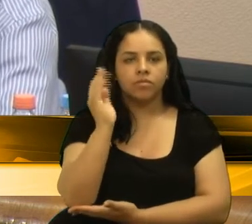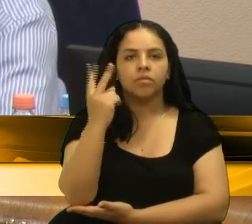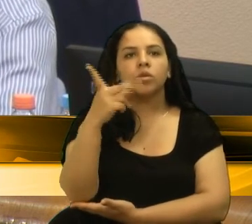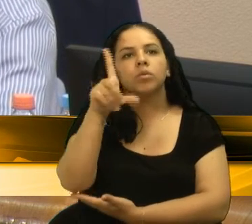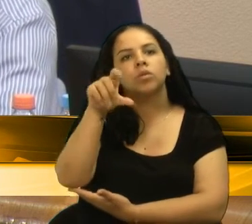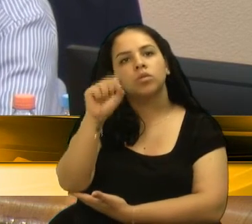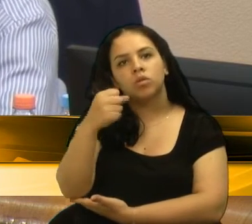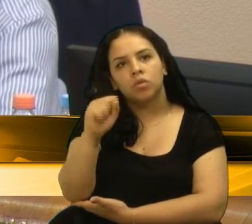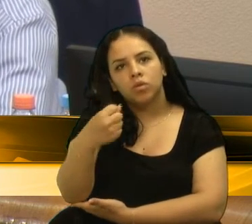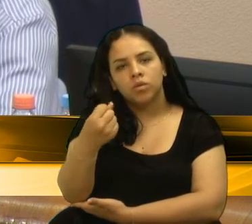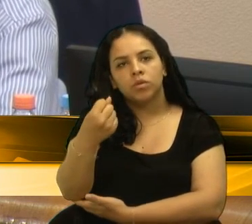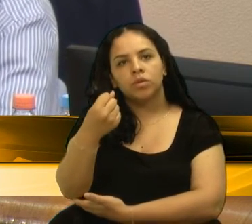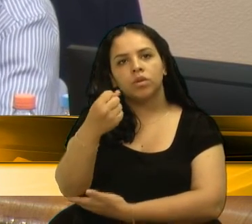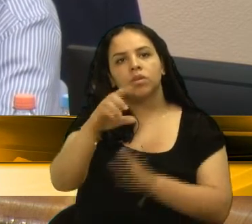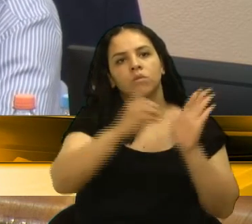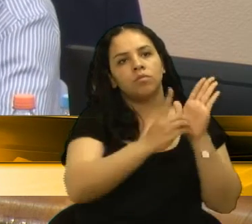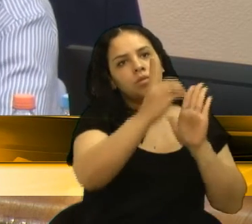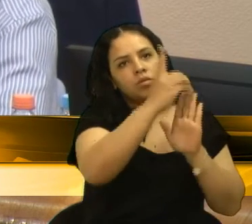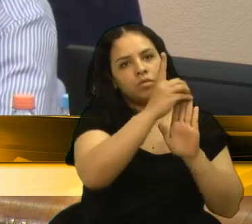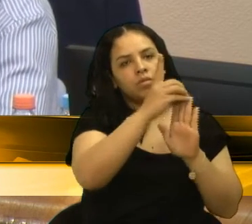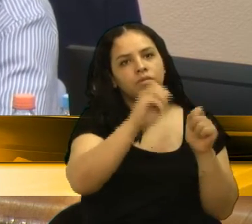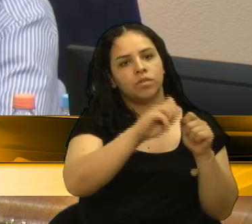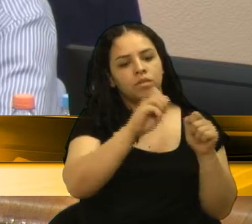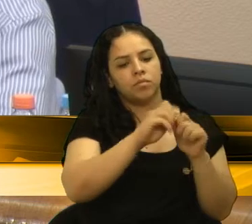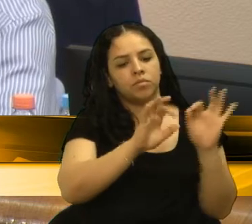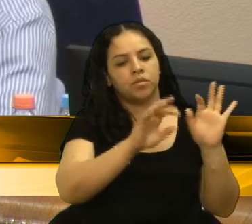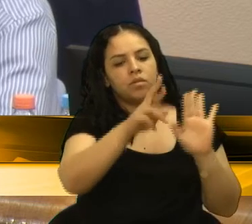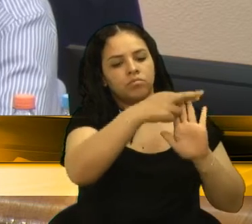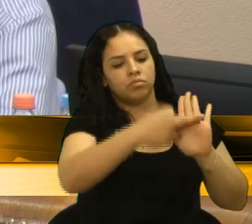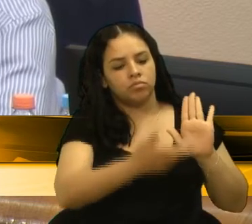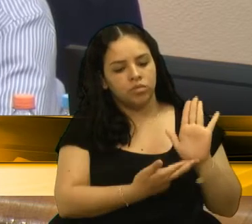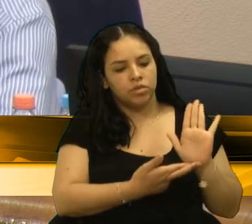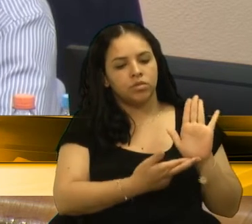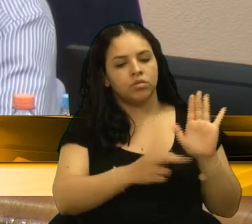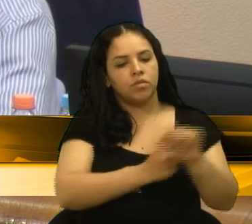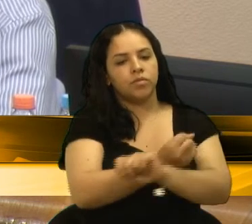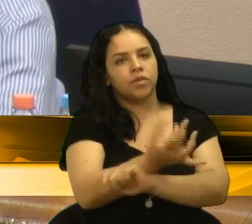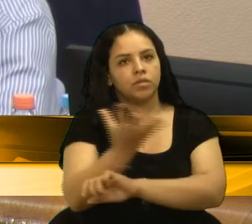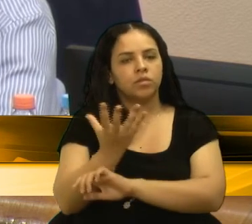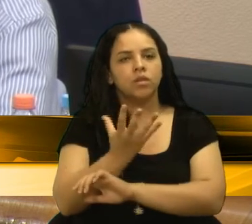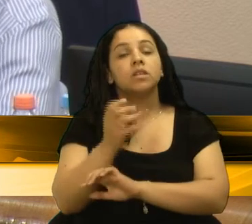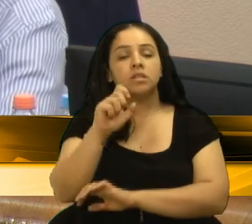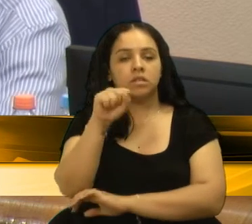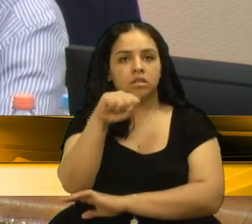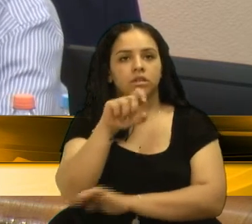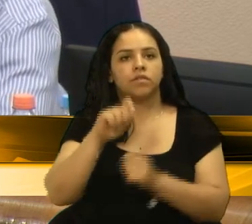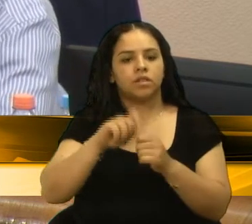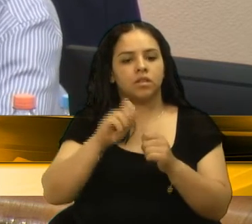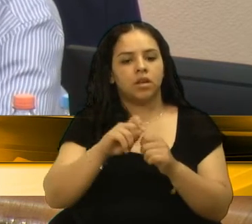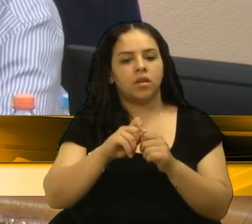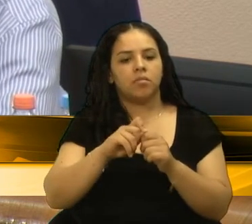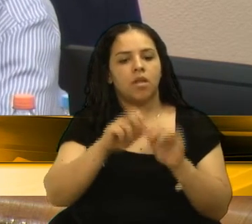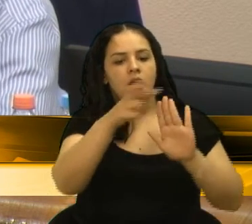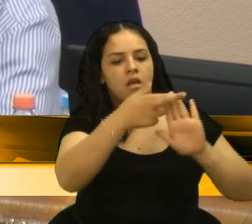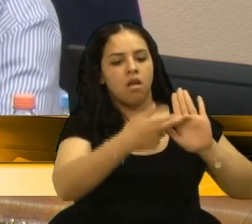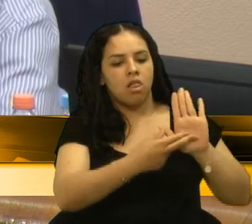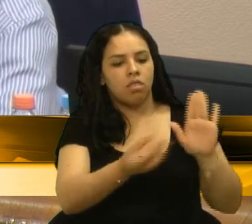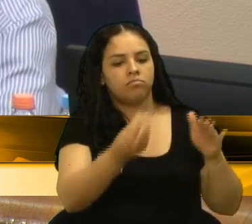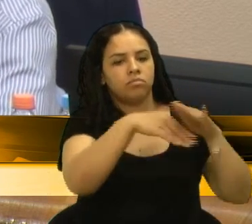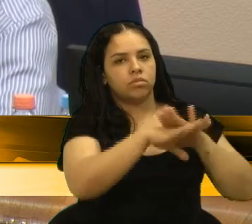já revogado, foi um decreto feito para regulamentar esses eventos? Senhora Mirângela, foi feito para regulamentar esses eventos, trabalhado